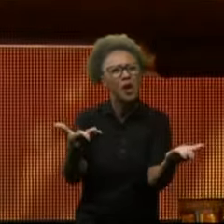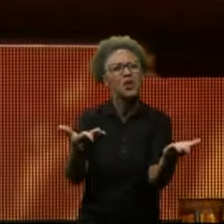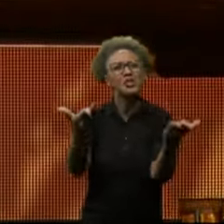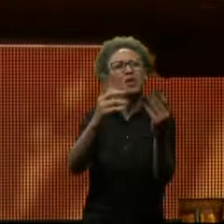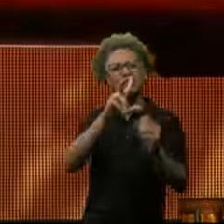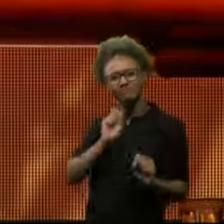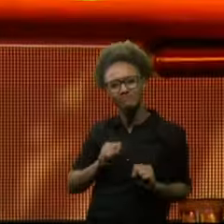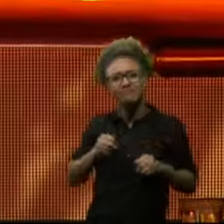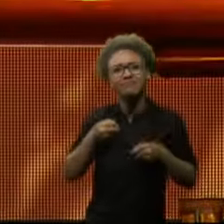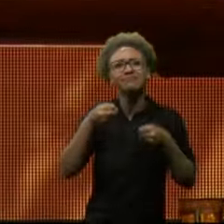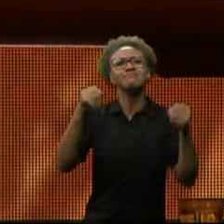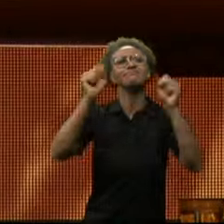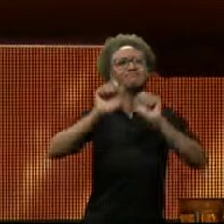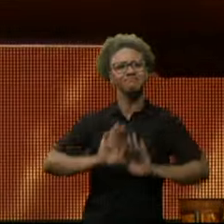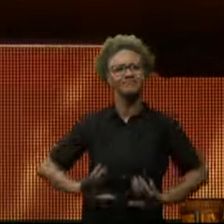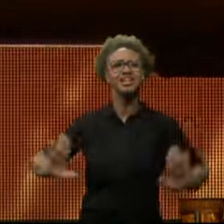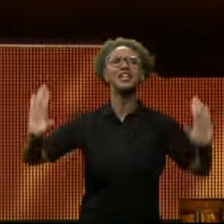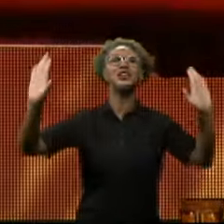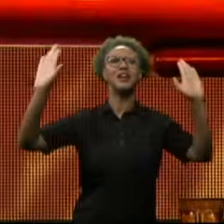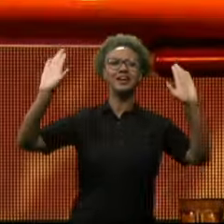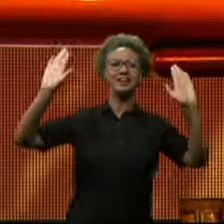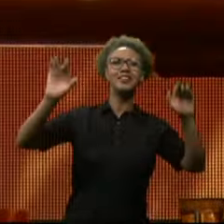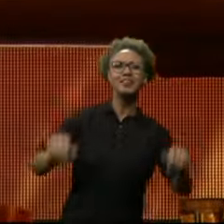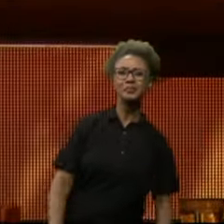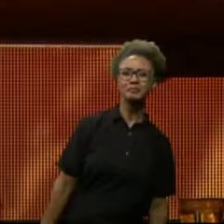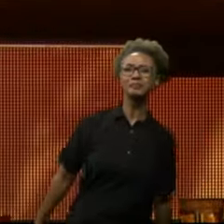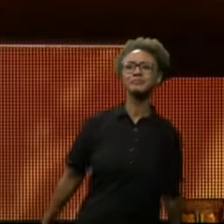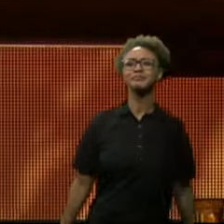agora se